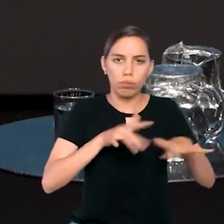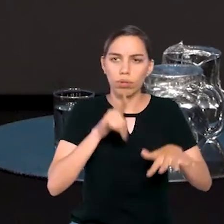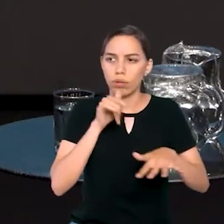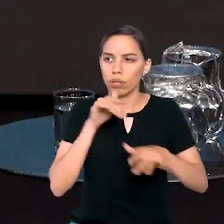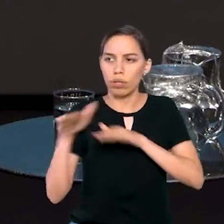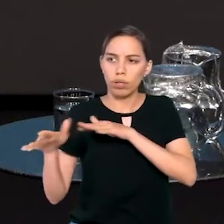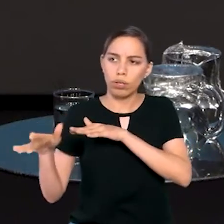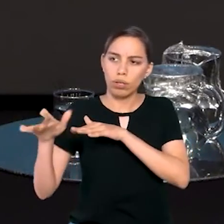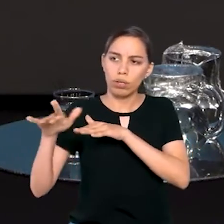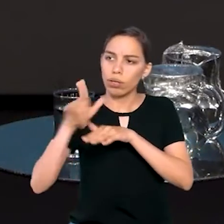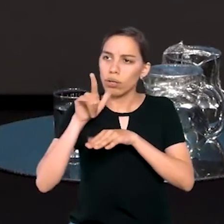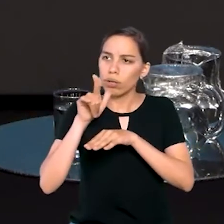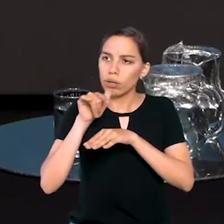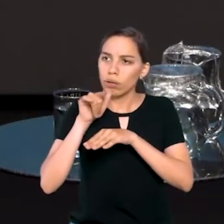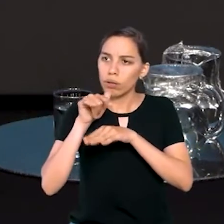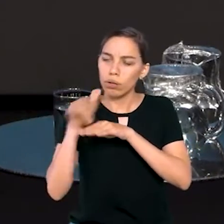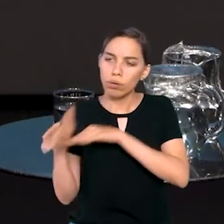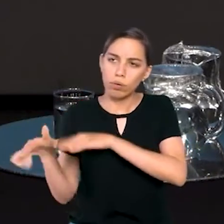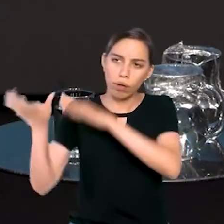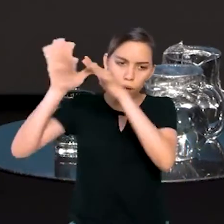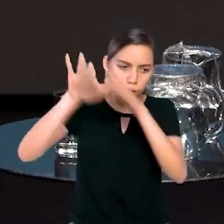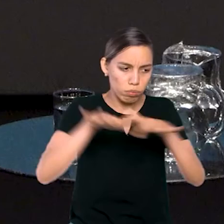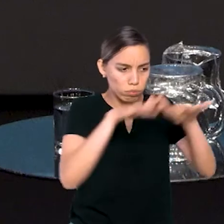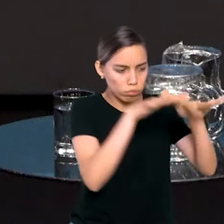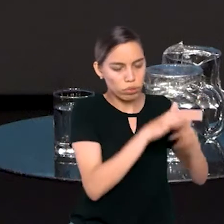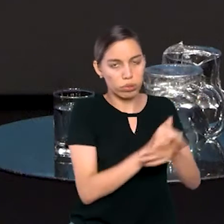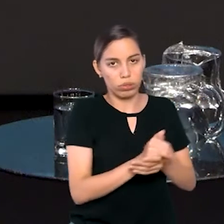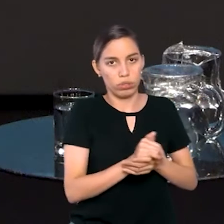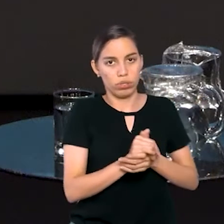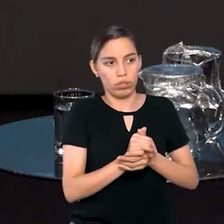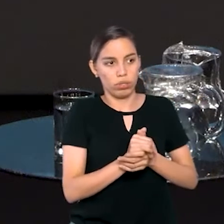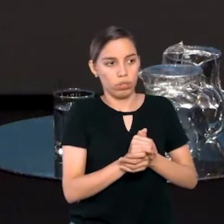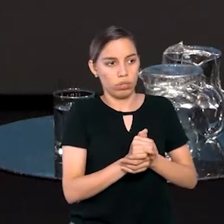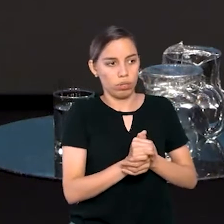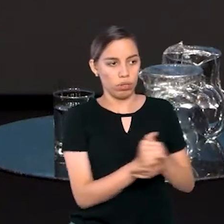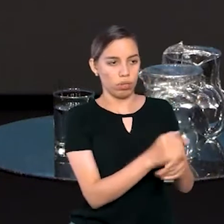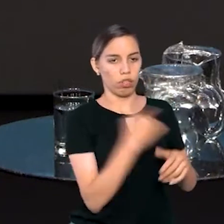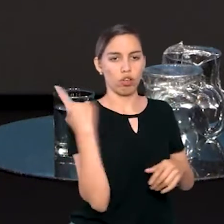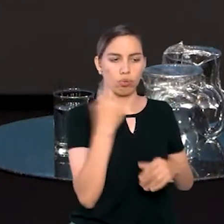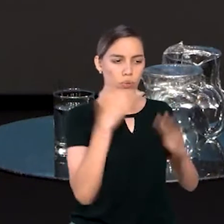derrubando as casas, mostra que nós fazemos casas da maneira errada,